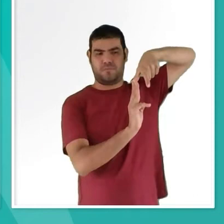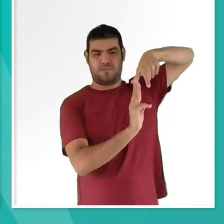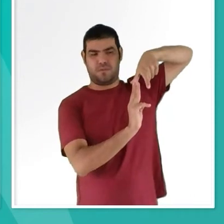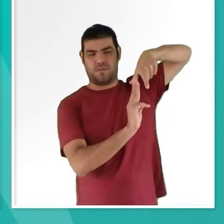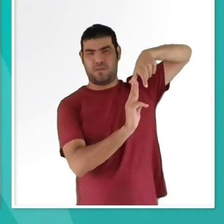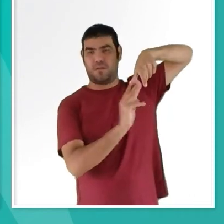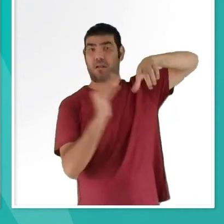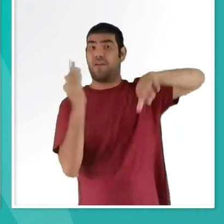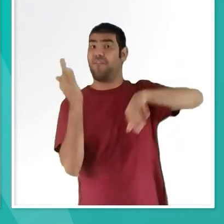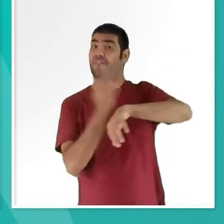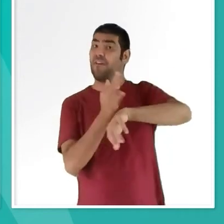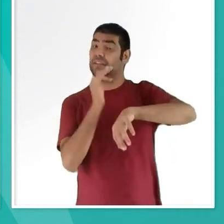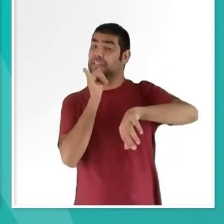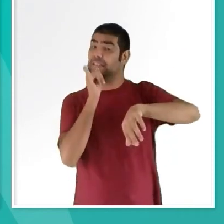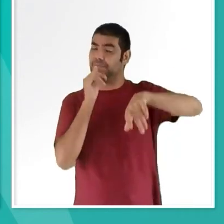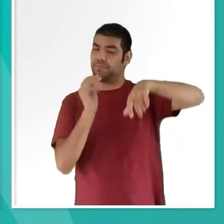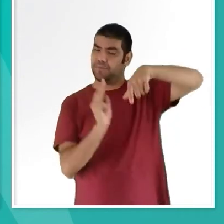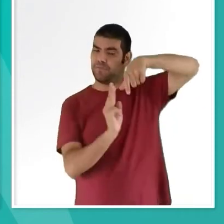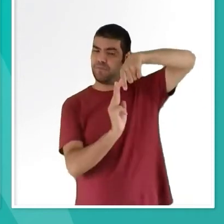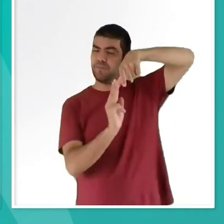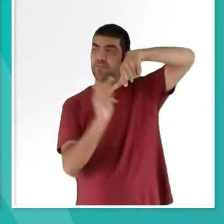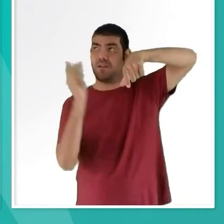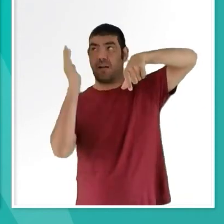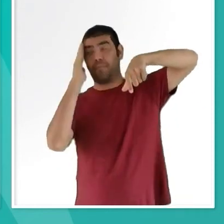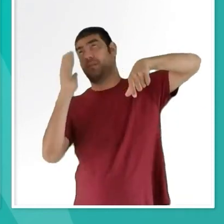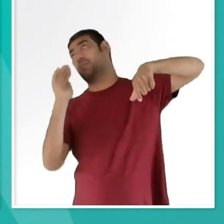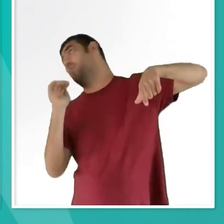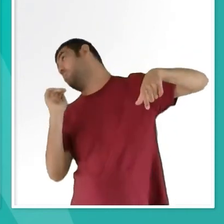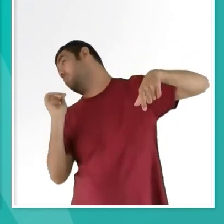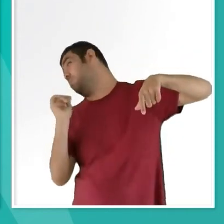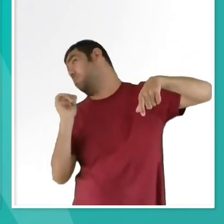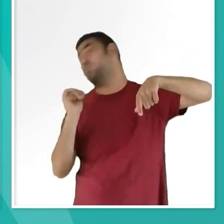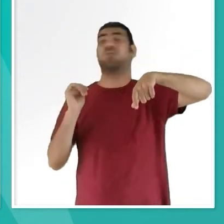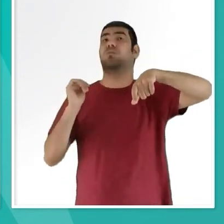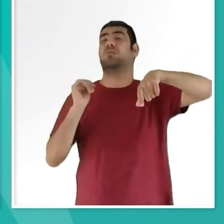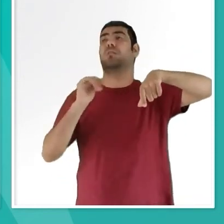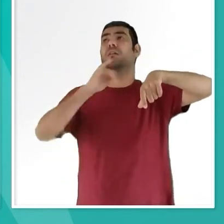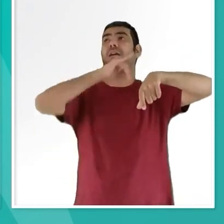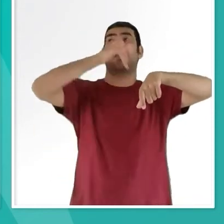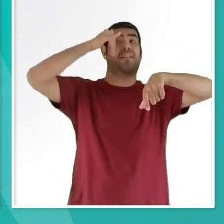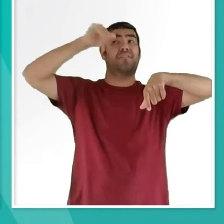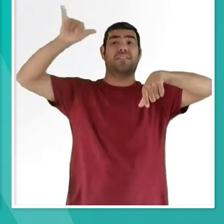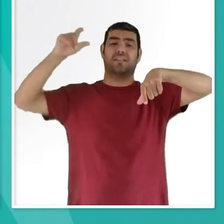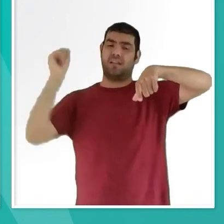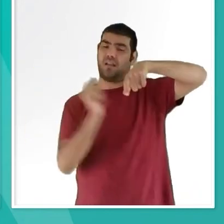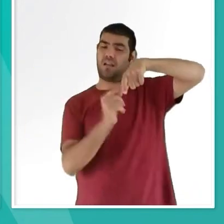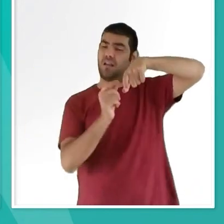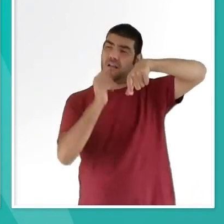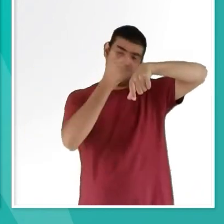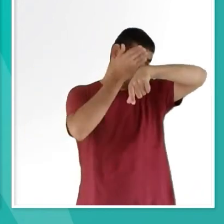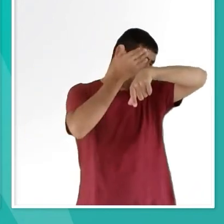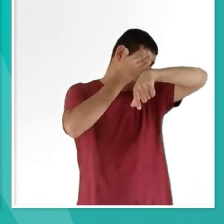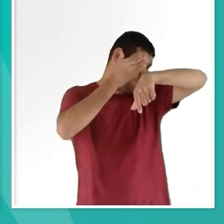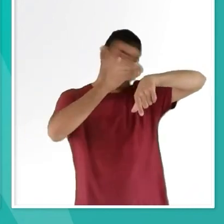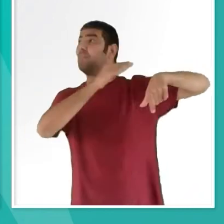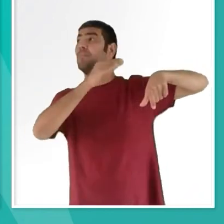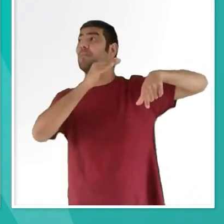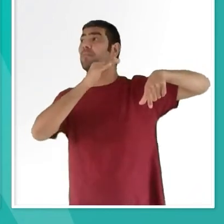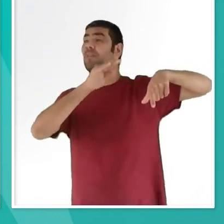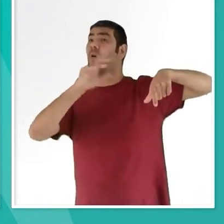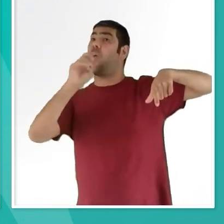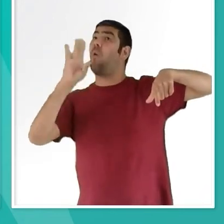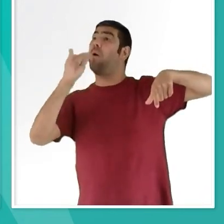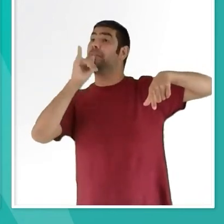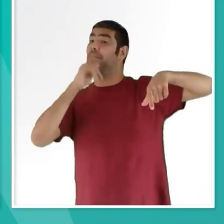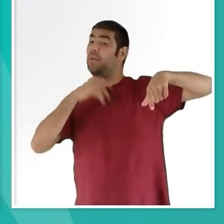e aí você utilizar a cabeça para evitar que ela passe para o gol, ou então no caso de quem está atacando, por